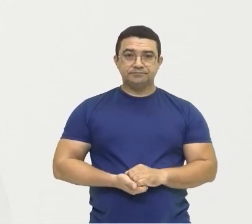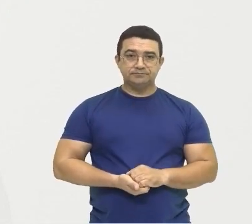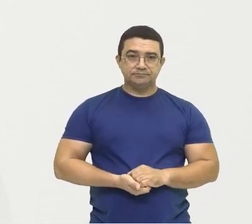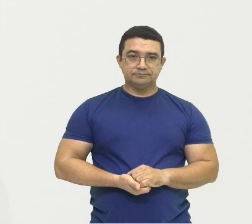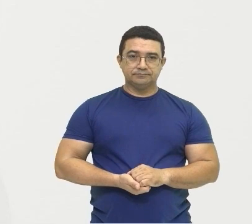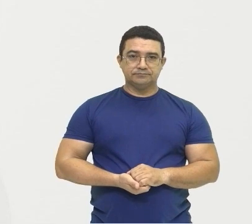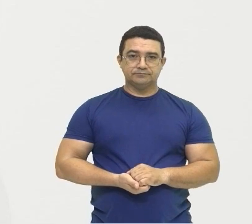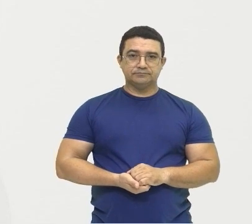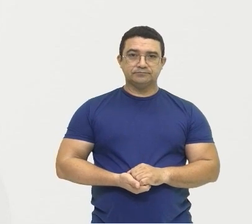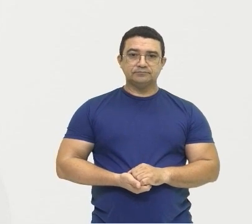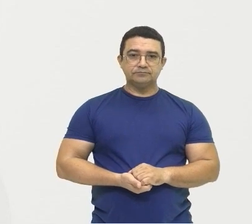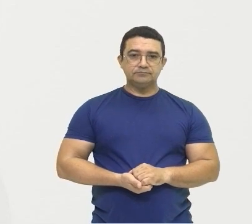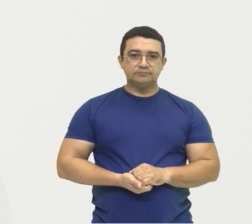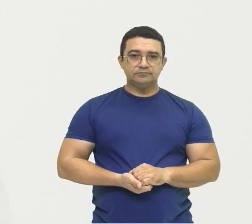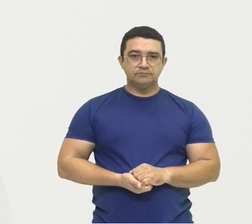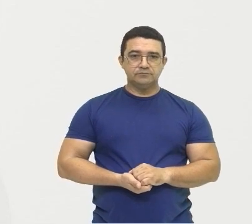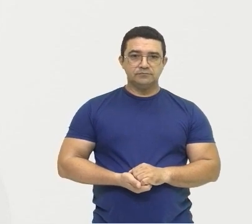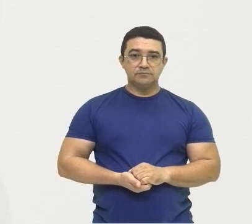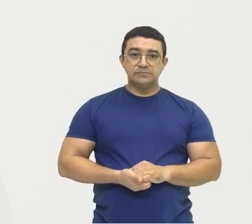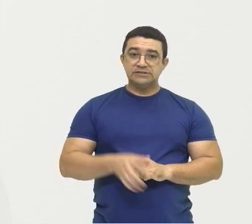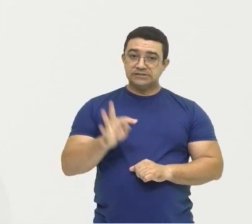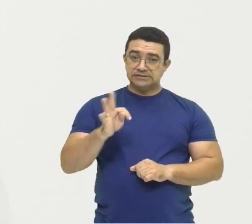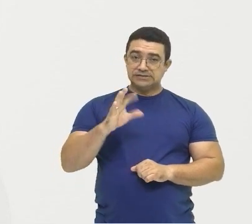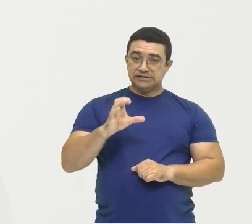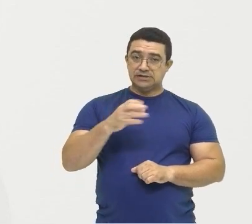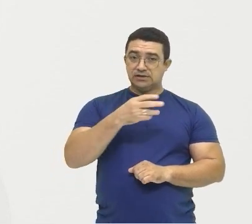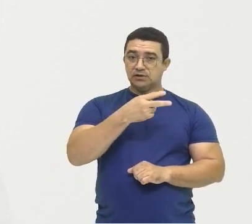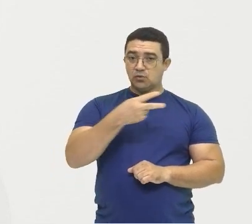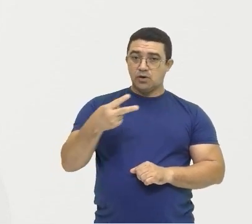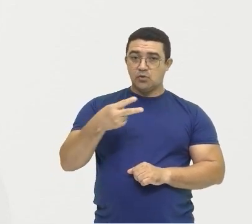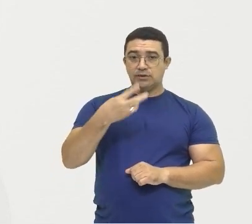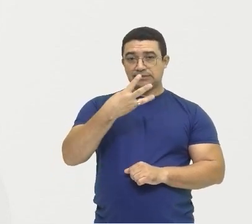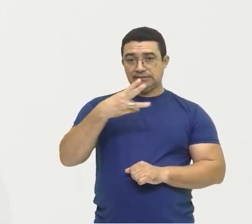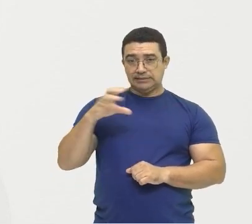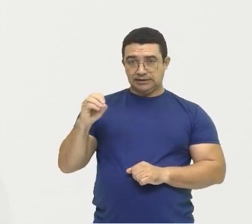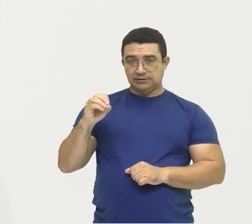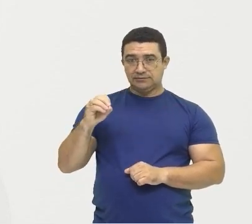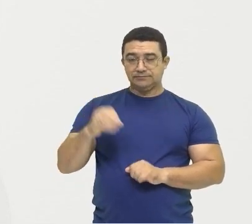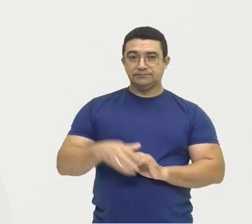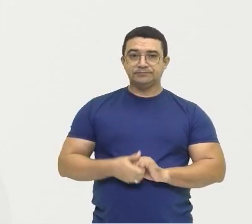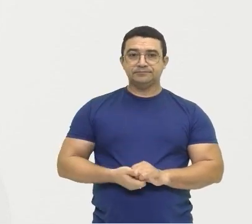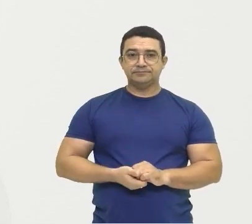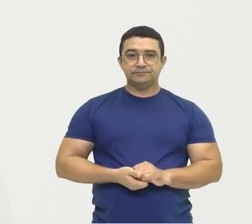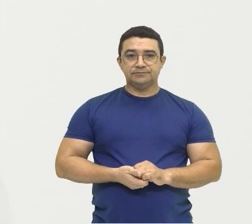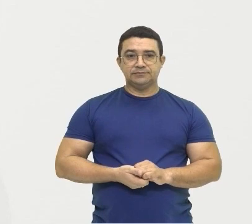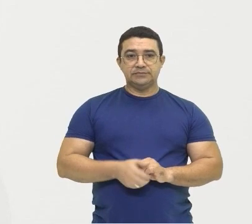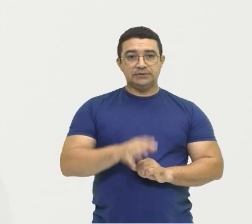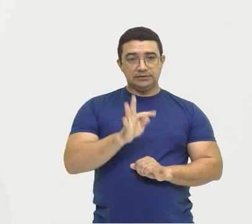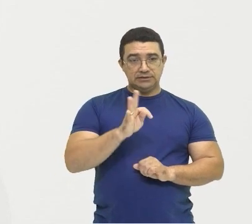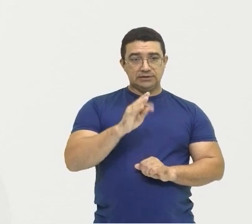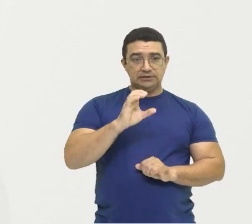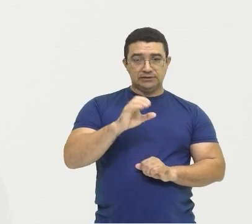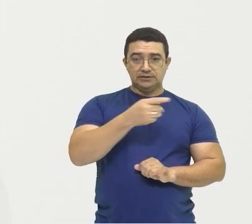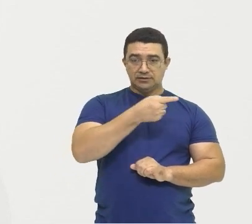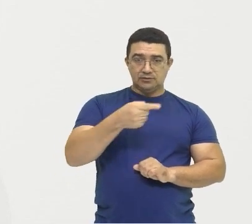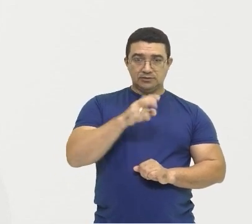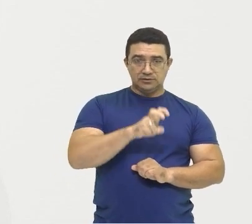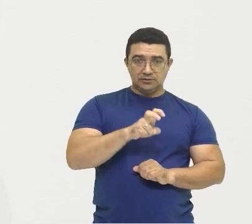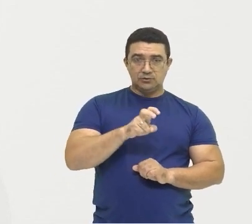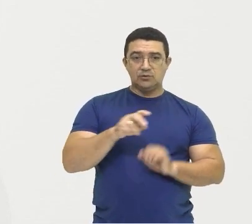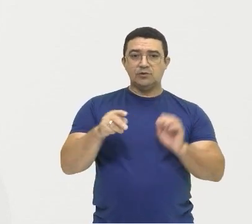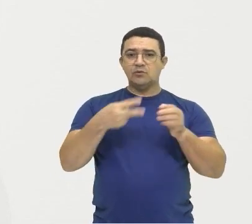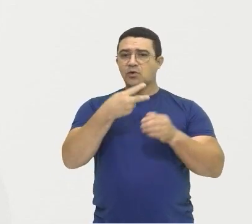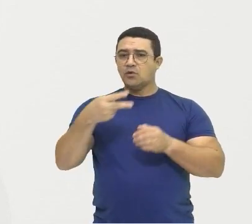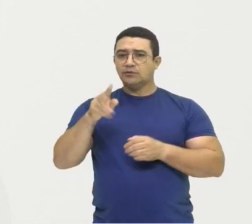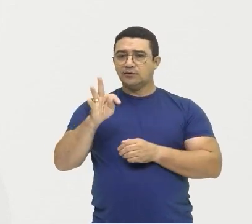na nossa solução. TC igual a 30 graus, e aí está aí a equação, TC sobre 5 igual a TF menos 32 sobre